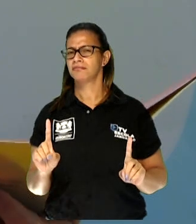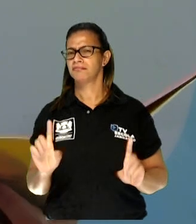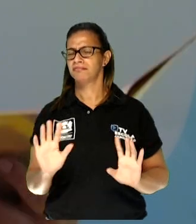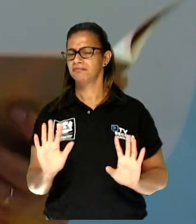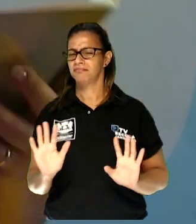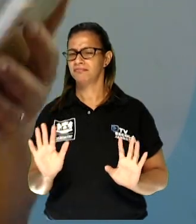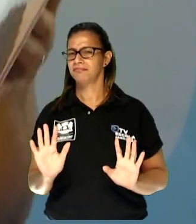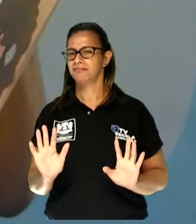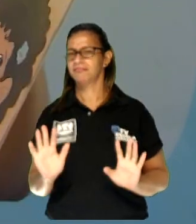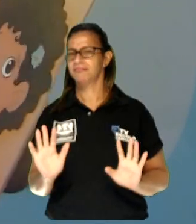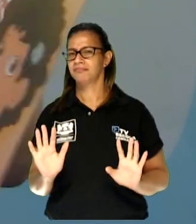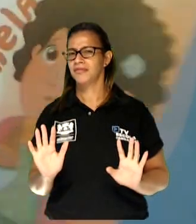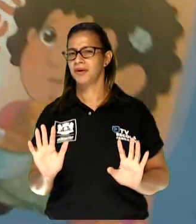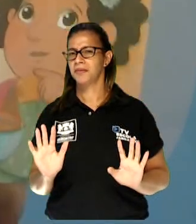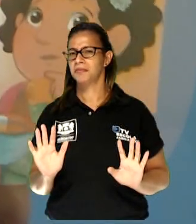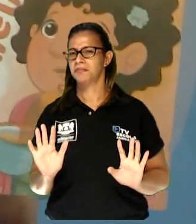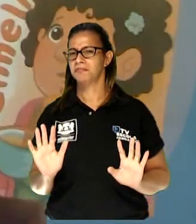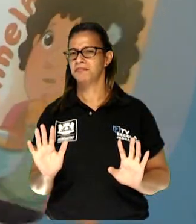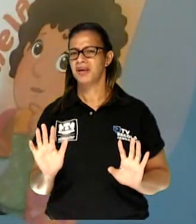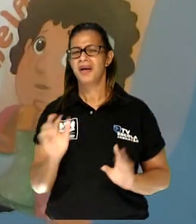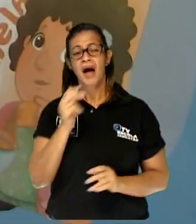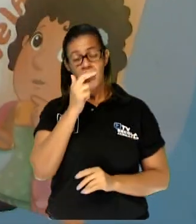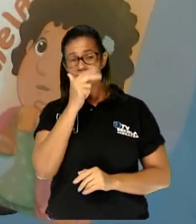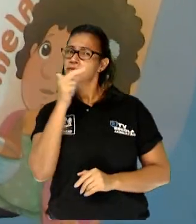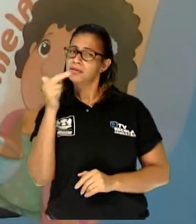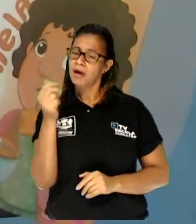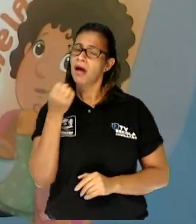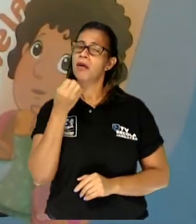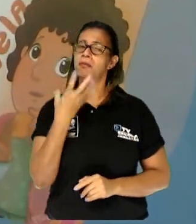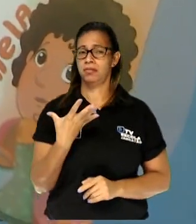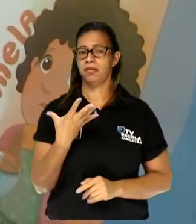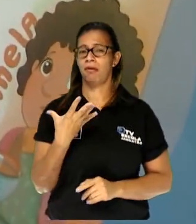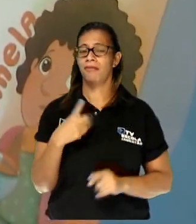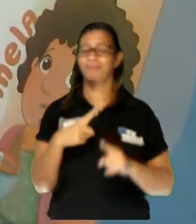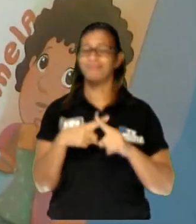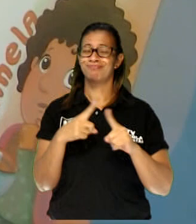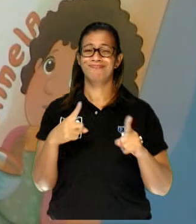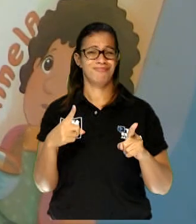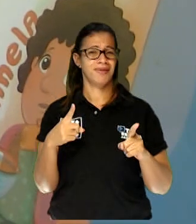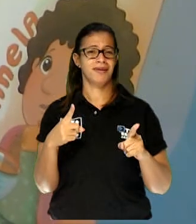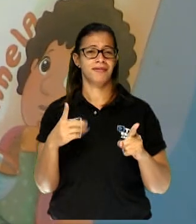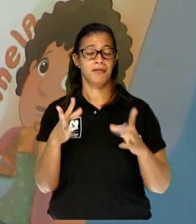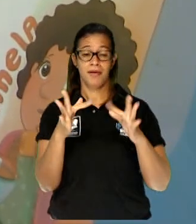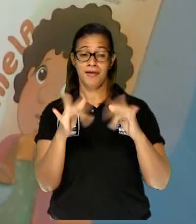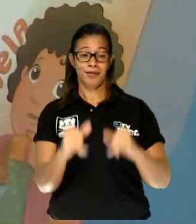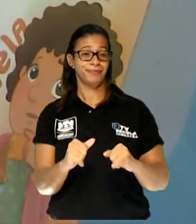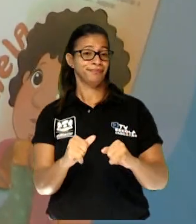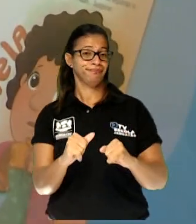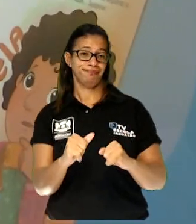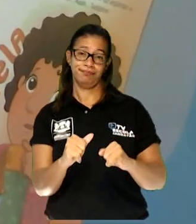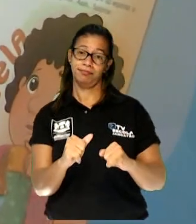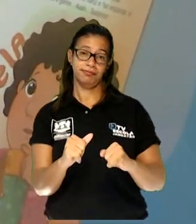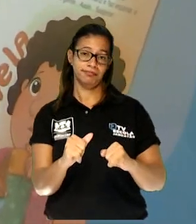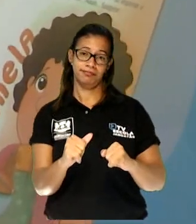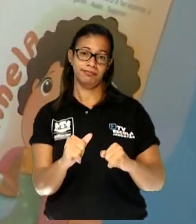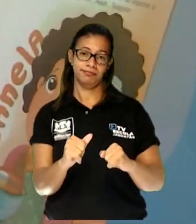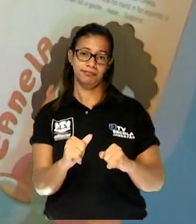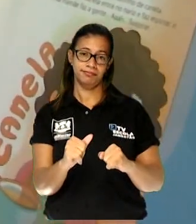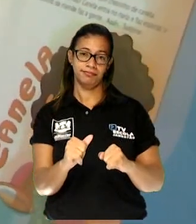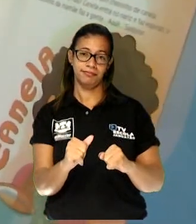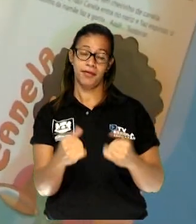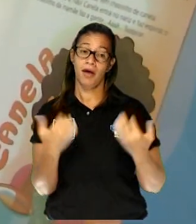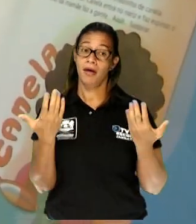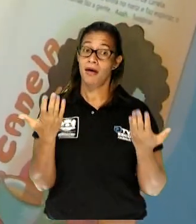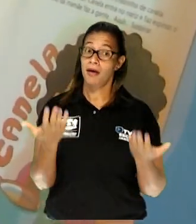não. Chiclete é um cheiro gostoso, mas olha, não se acaba nem de noite nem de dia. Então, o cheiro